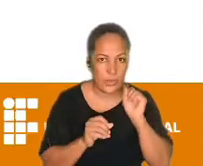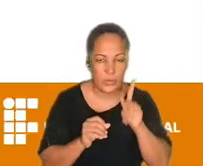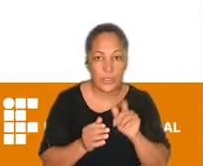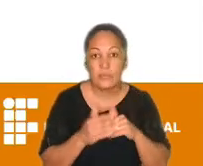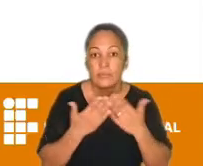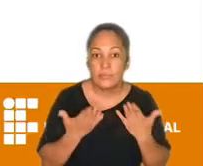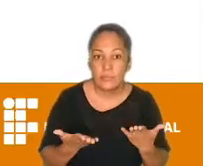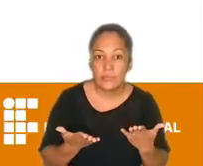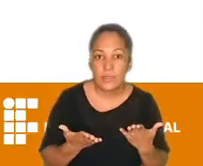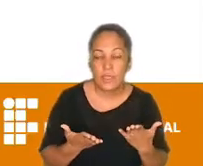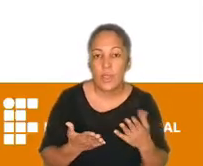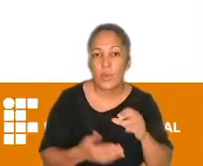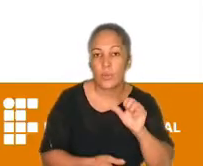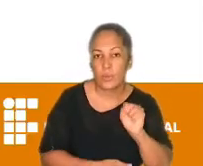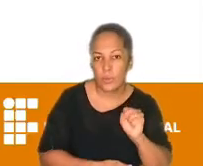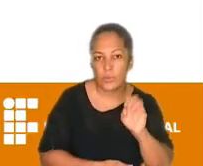está com a